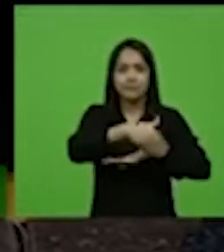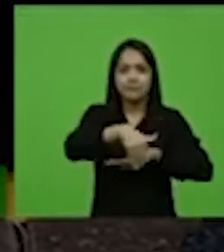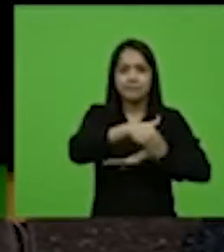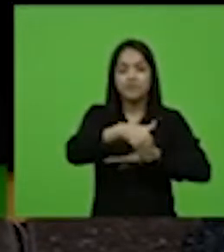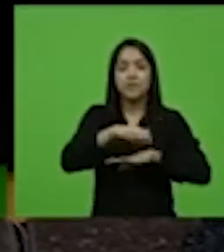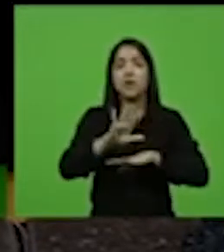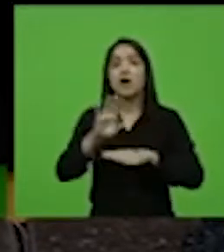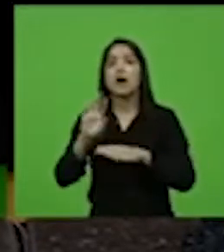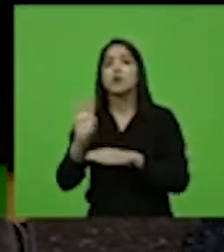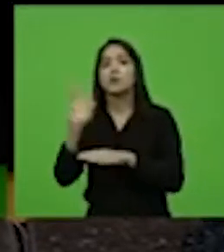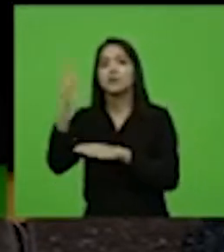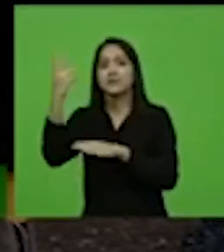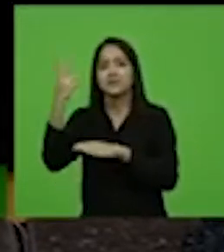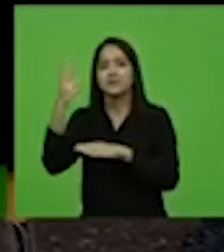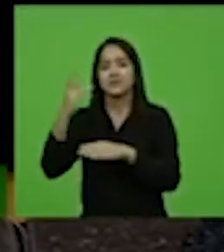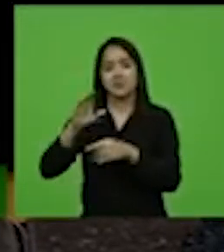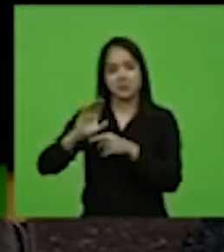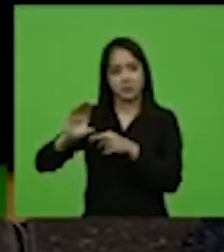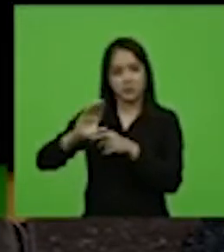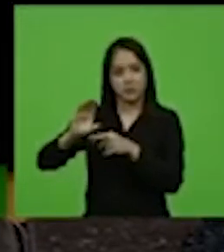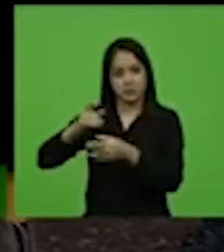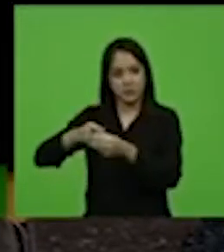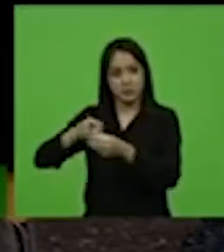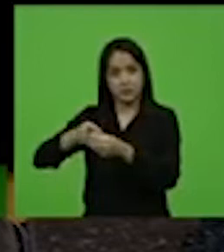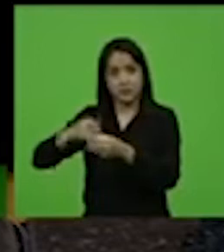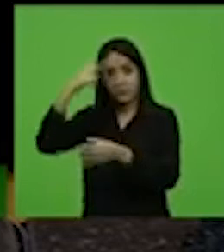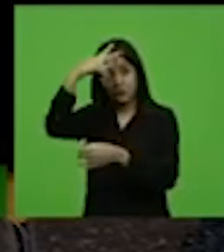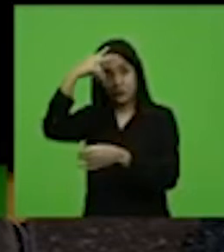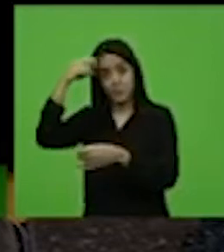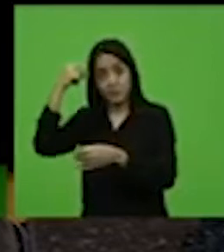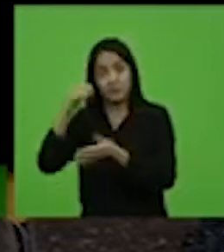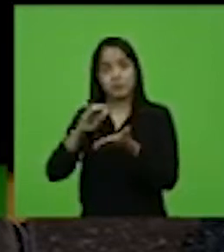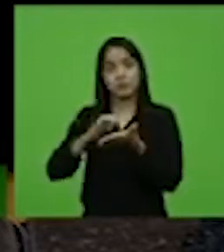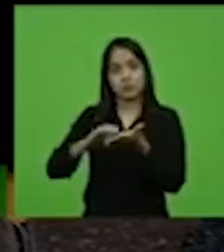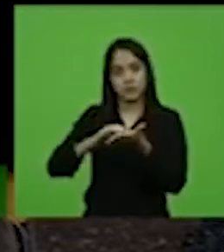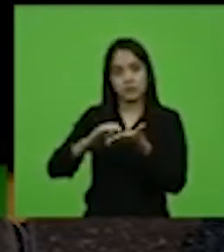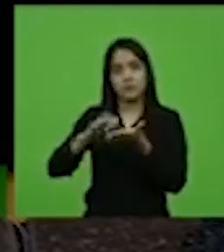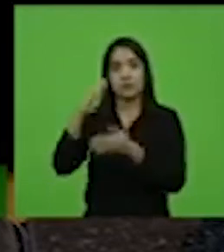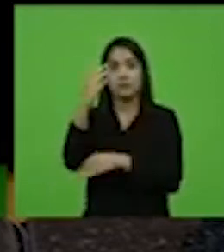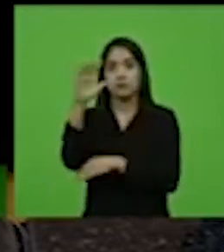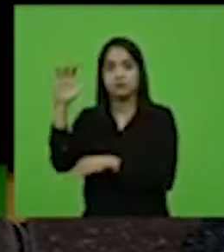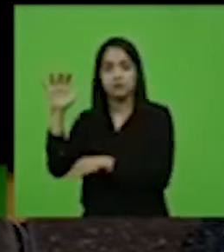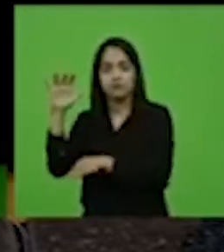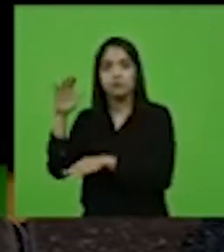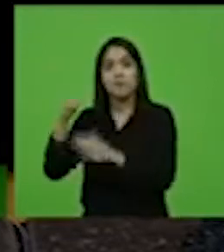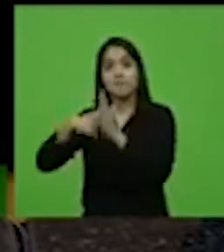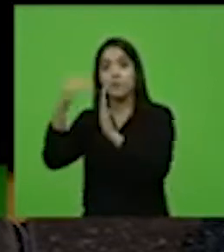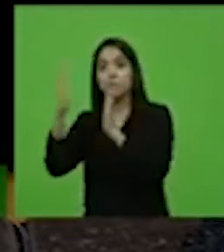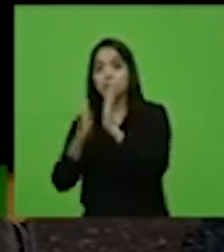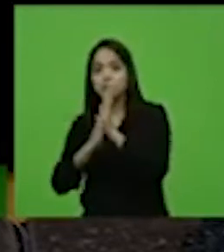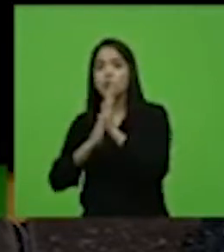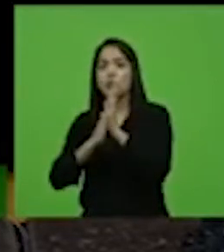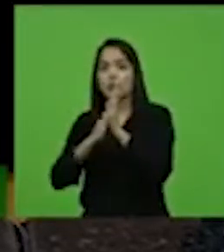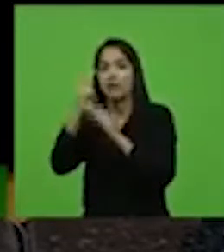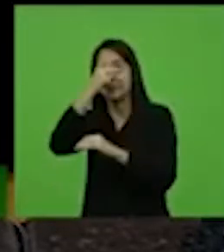episódio bem complicado em Curitibanos, no qual o prefeito, através do secretário do Meio Ambiente, multou as pessoas por